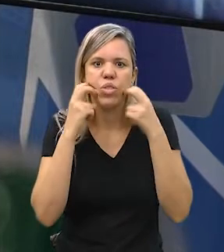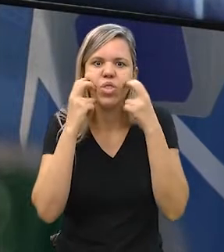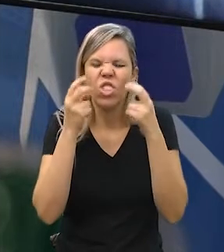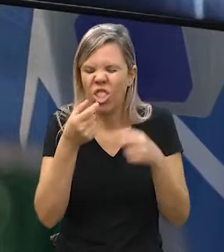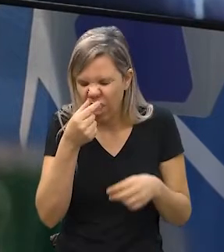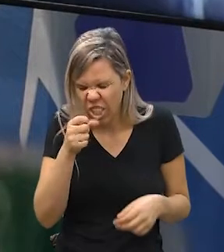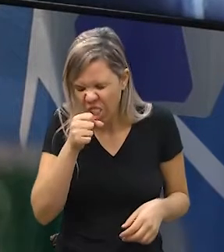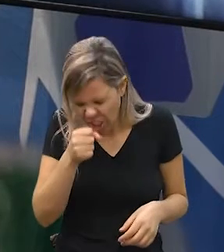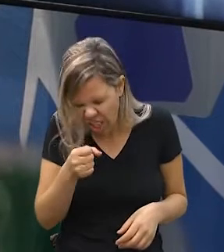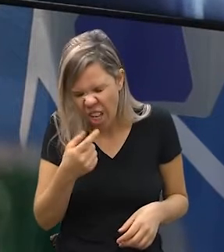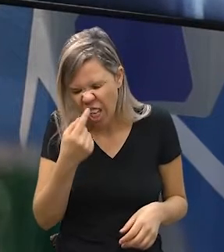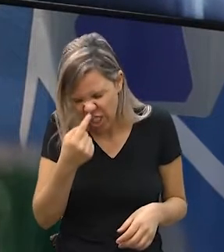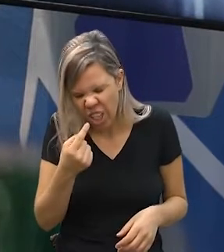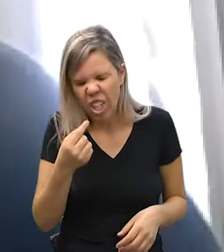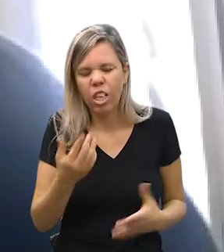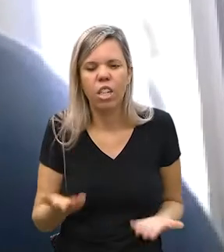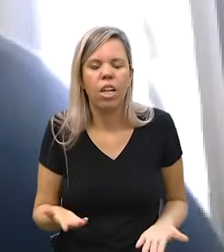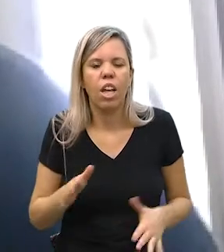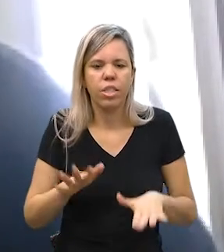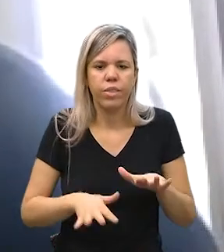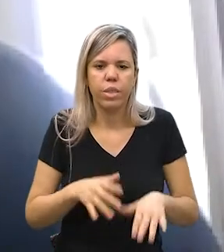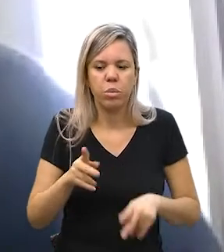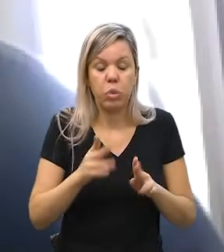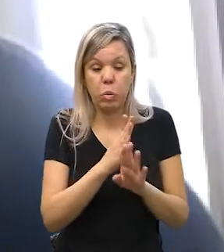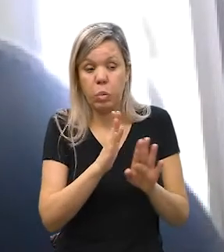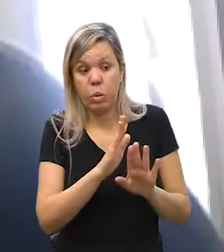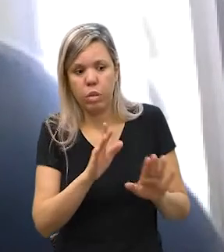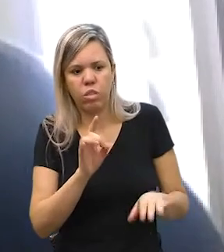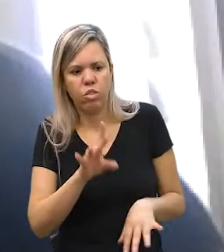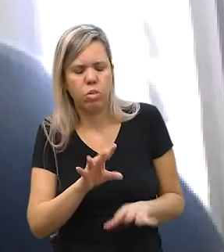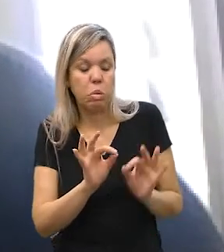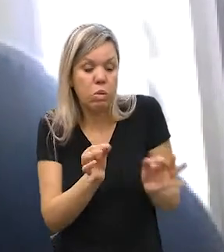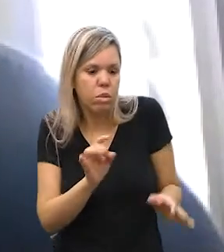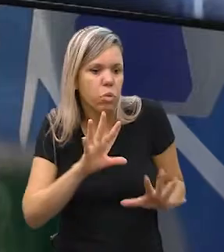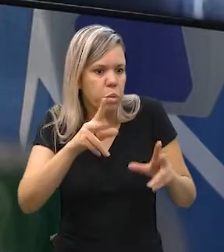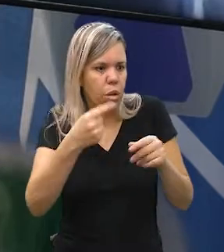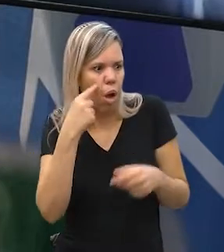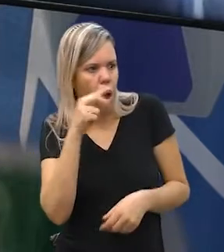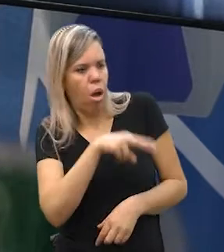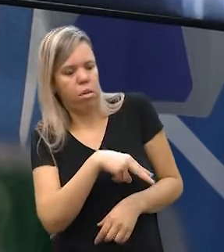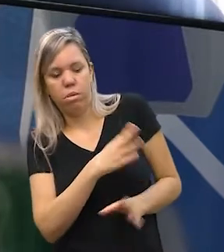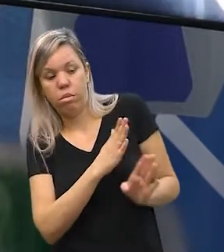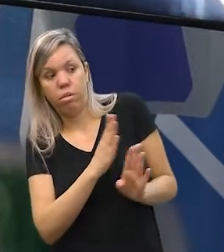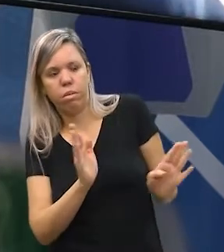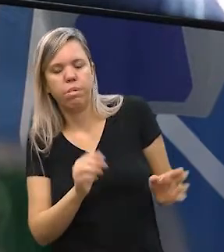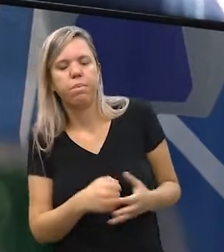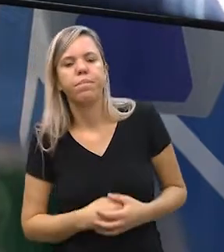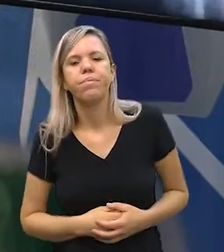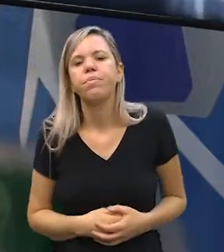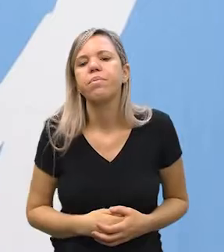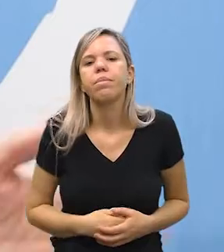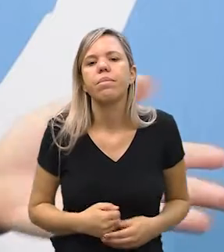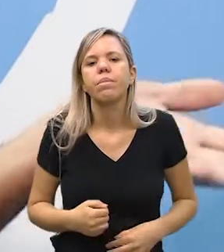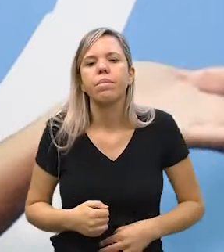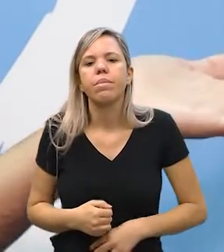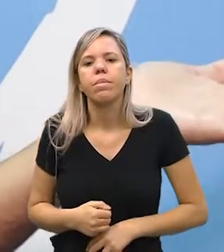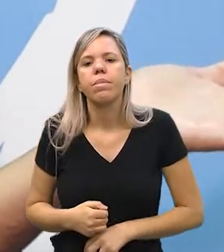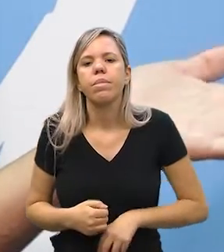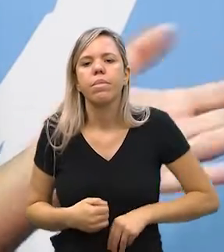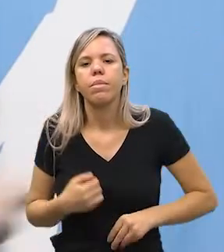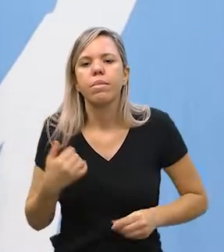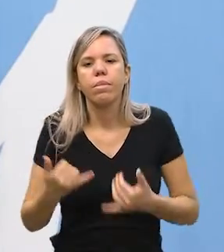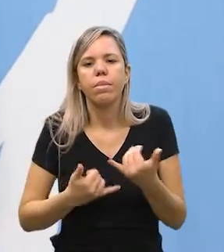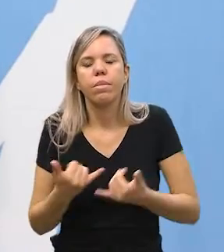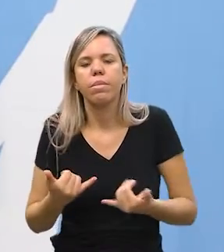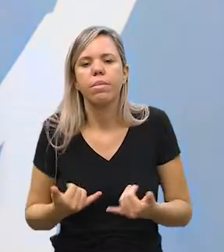de espirrar, né? Porque às vezes Pois às é. vezes é só um espirro, né? Mas todo mundo te olha torto agora. Cardinale, Então, vamos